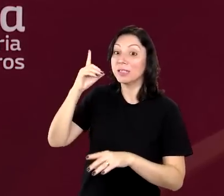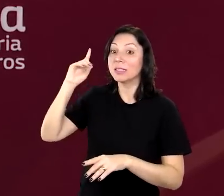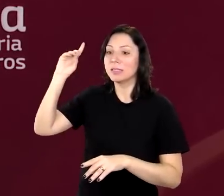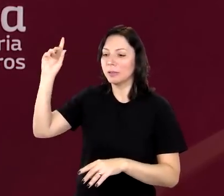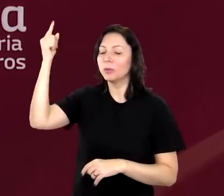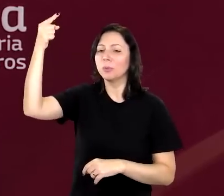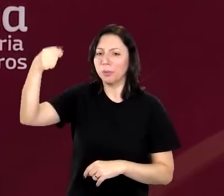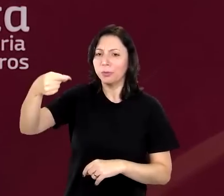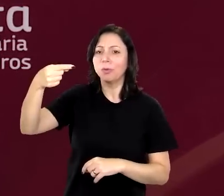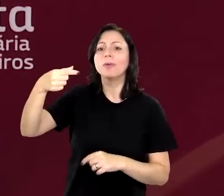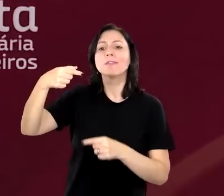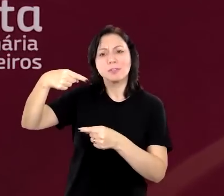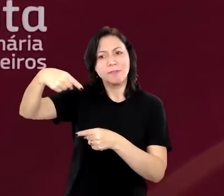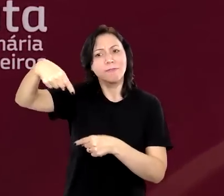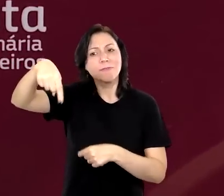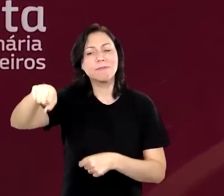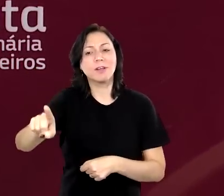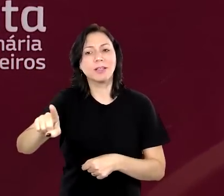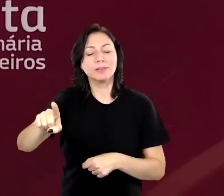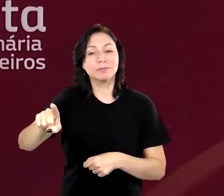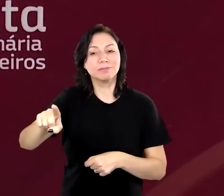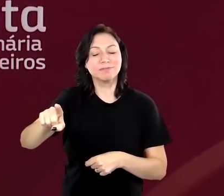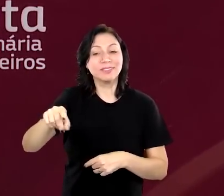Você já pensou você com 80 hoje aí?